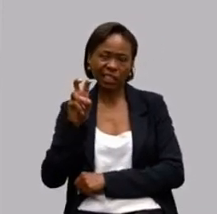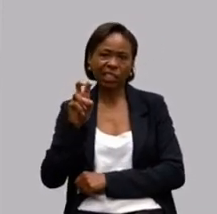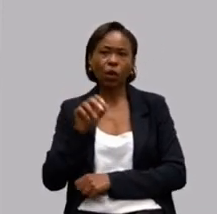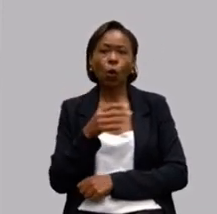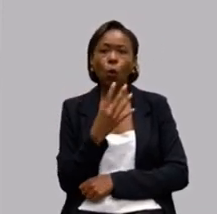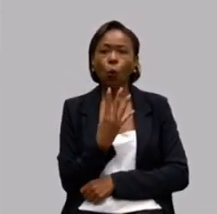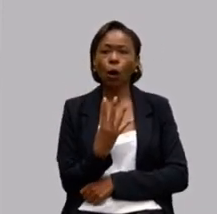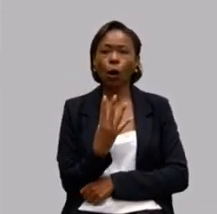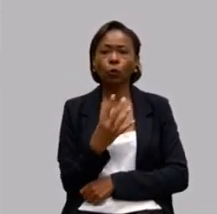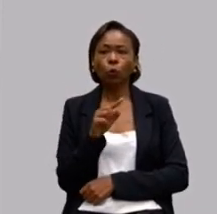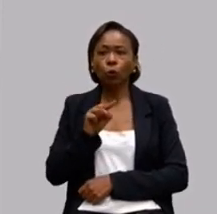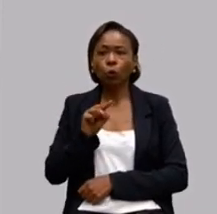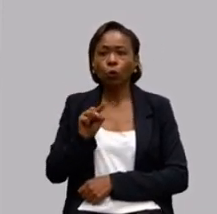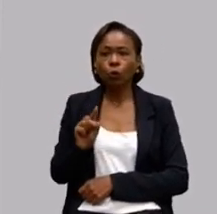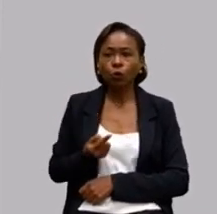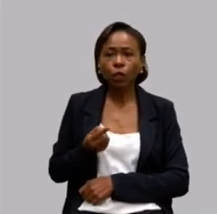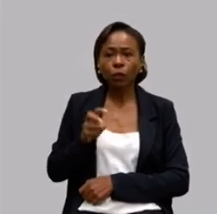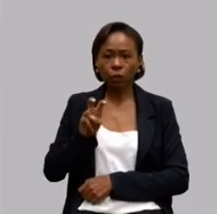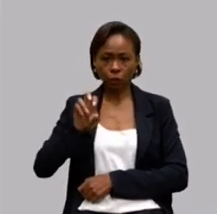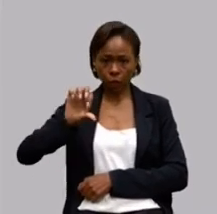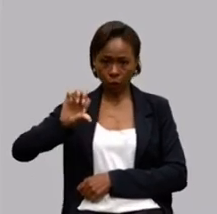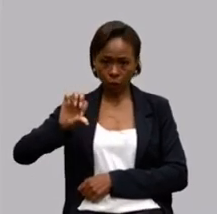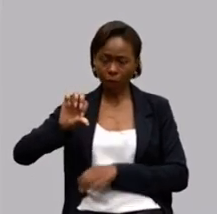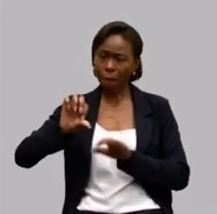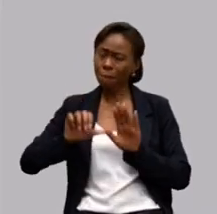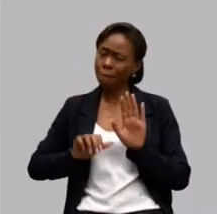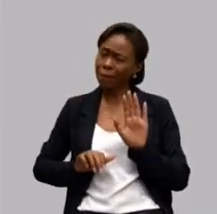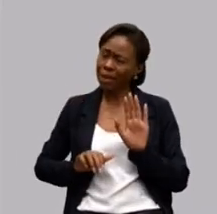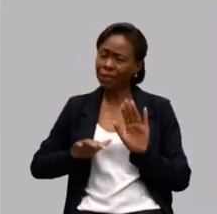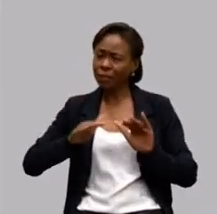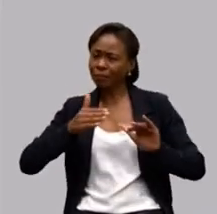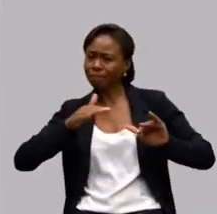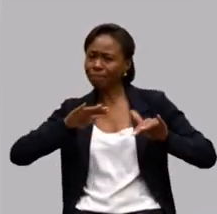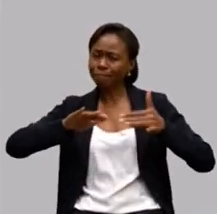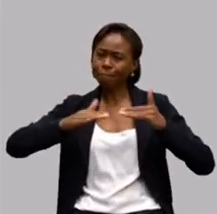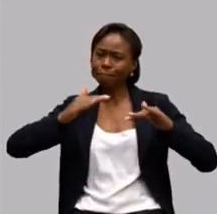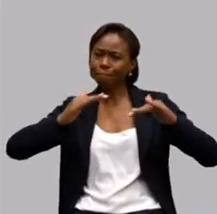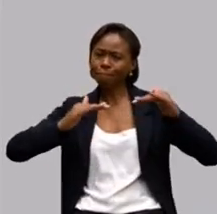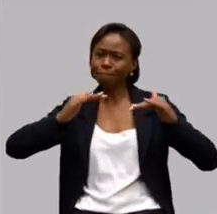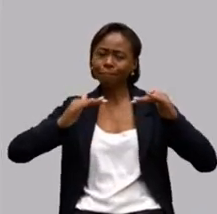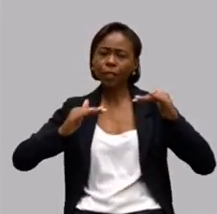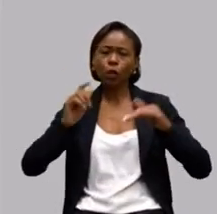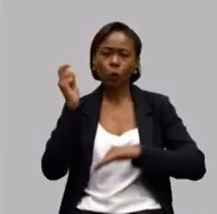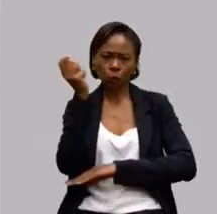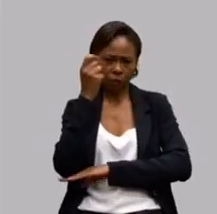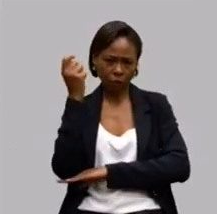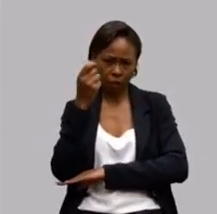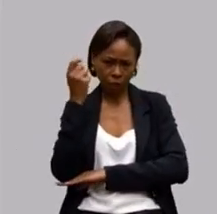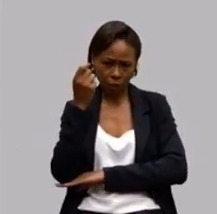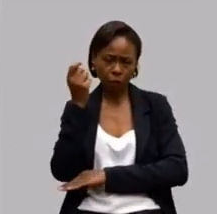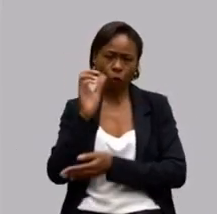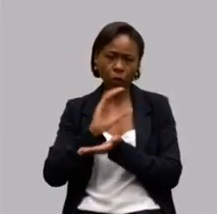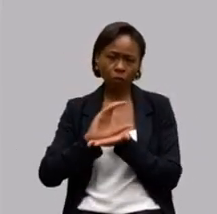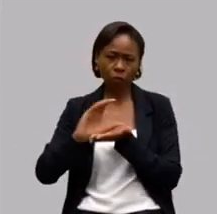4,59, mas, na média, o Estado do Rio Grande do Sul só investe